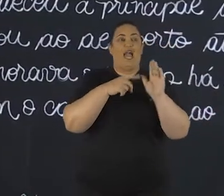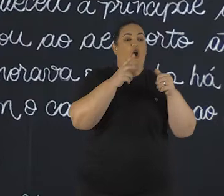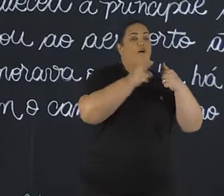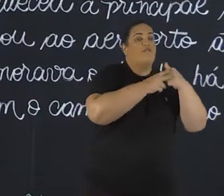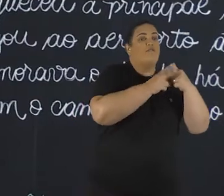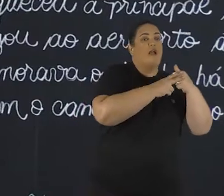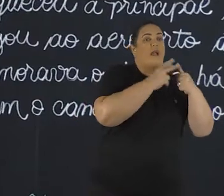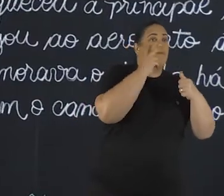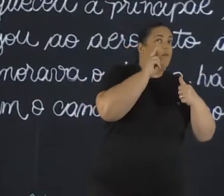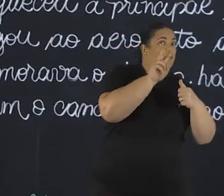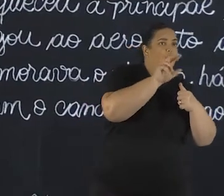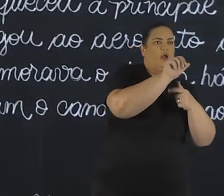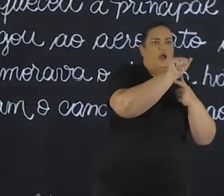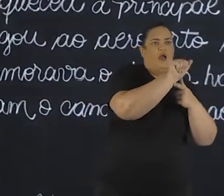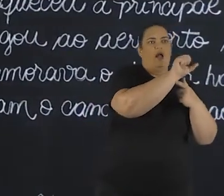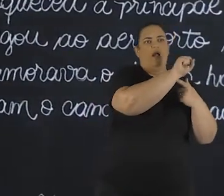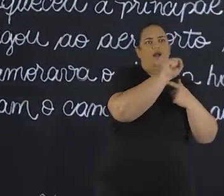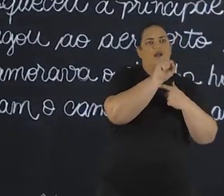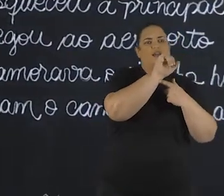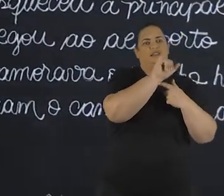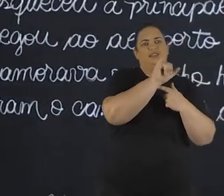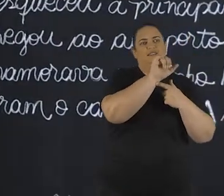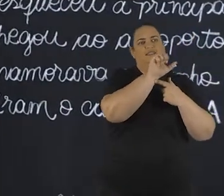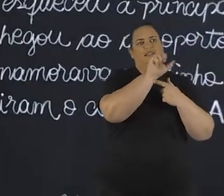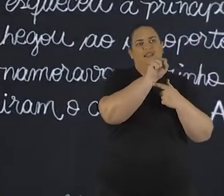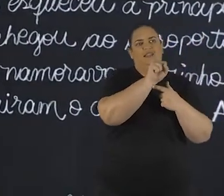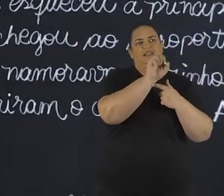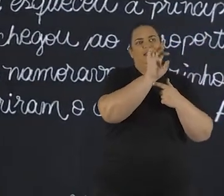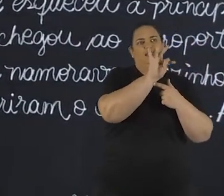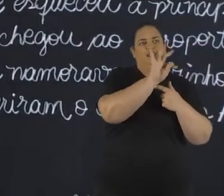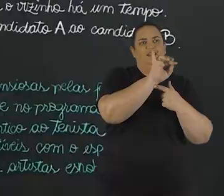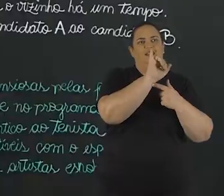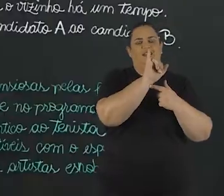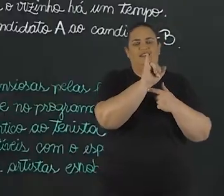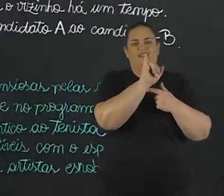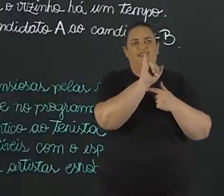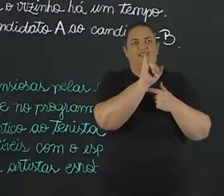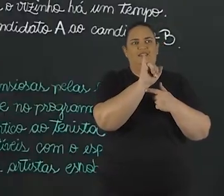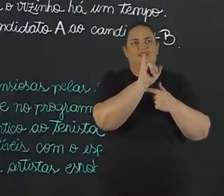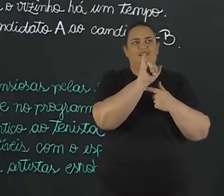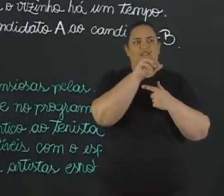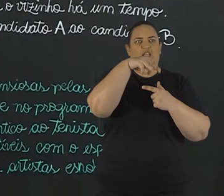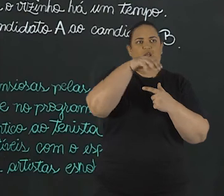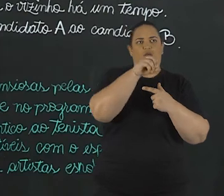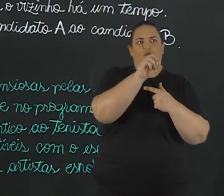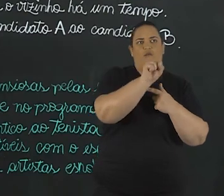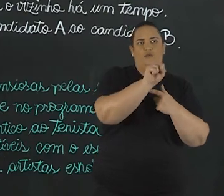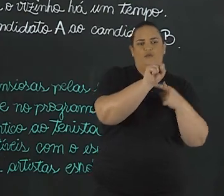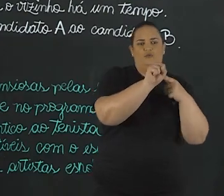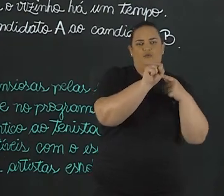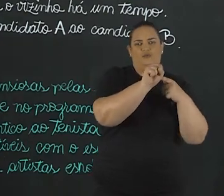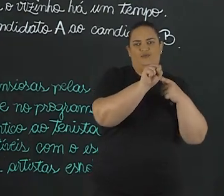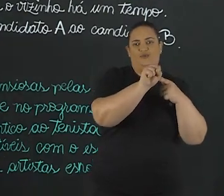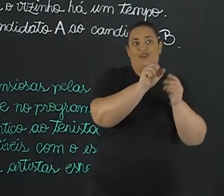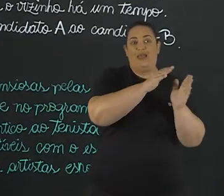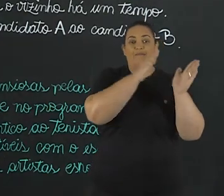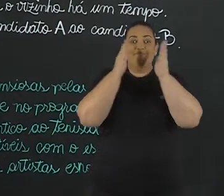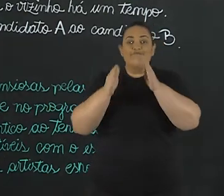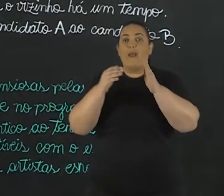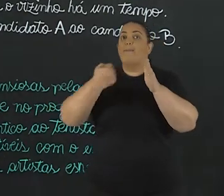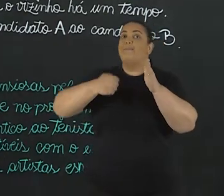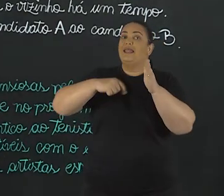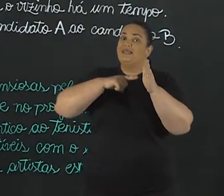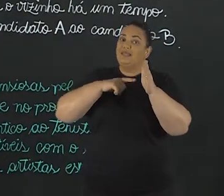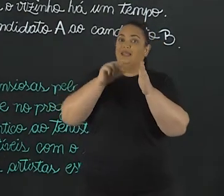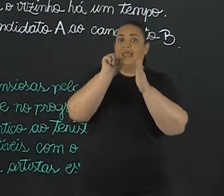preposição, quando ele estiver no significado de ver algo, né, de acompanhar algo. Então, assistir ao filme, assistir à série, no caso um A com